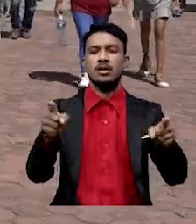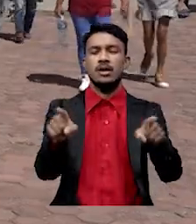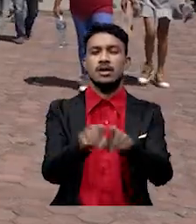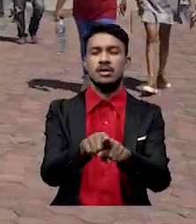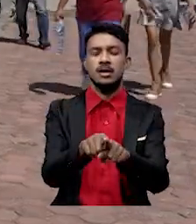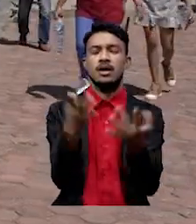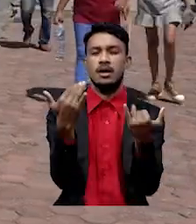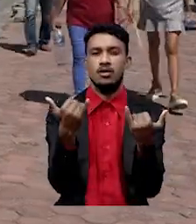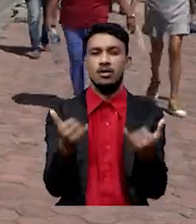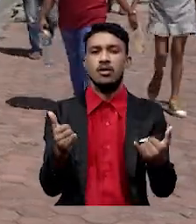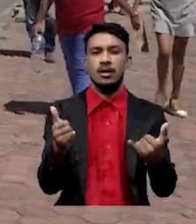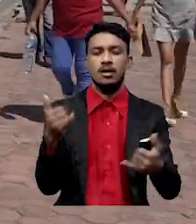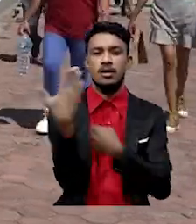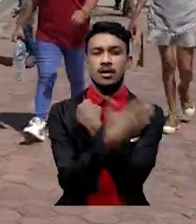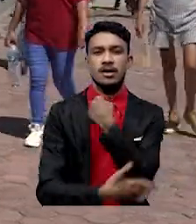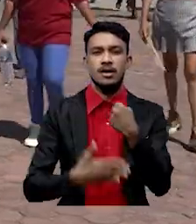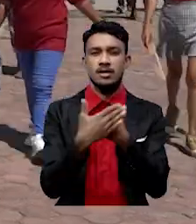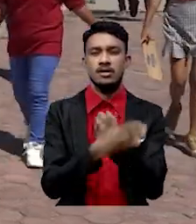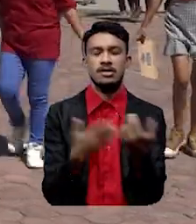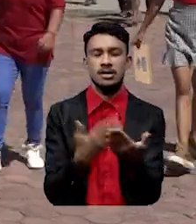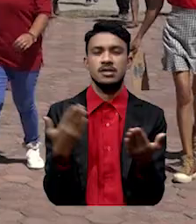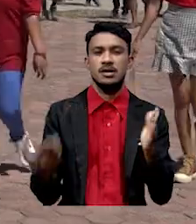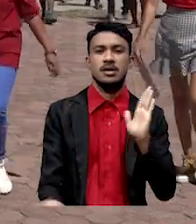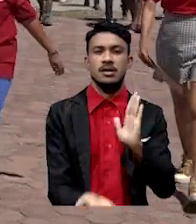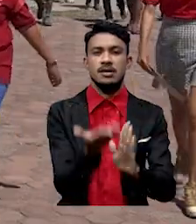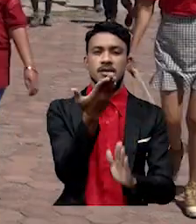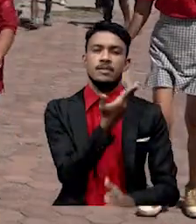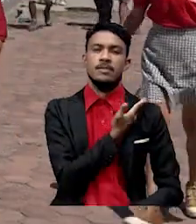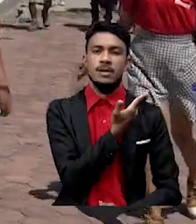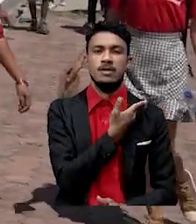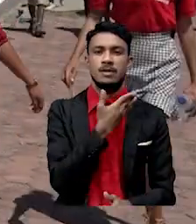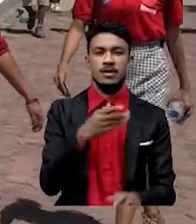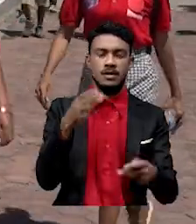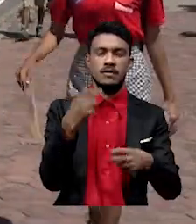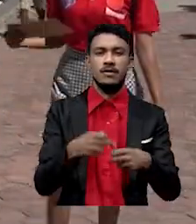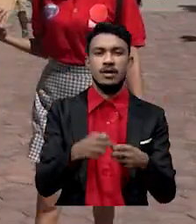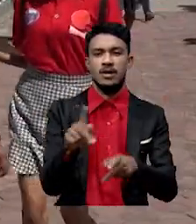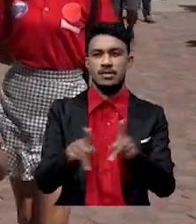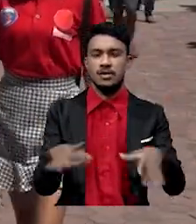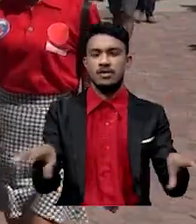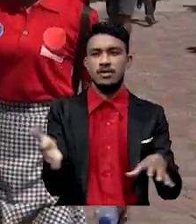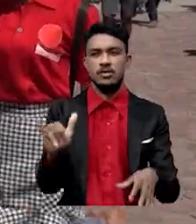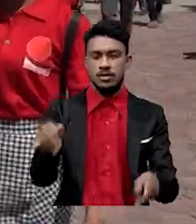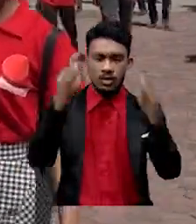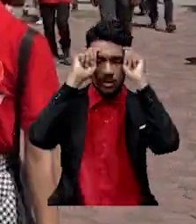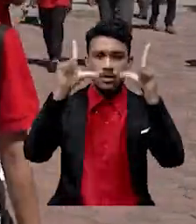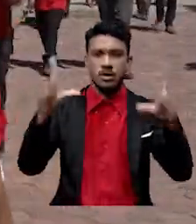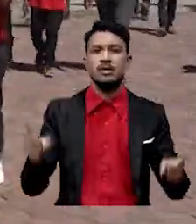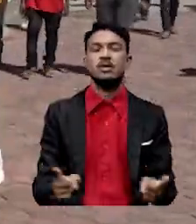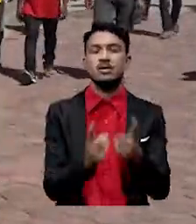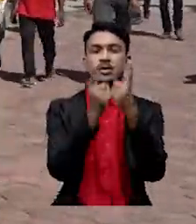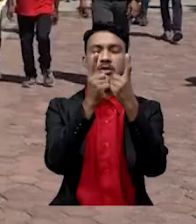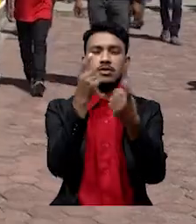daume, da sam, folim, sai. Desafio sira nebe trabalhador Timor-Leste enfrenta, ligado ao salário